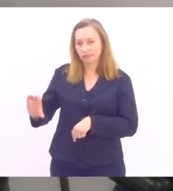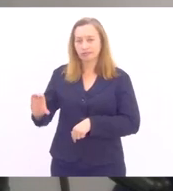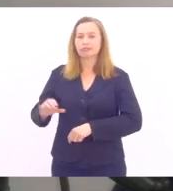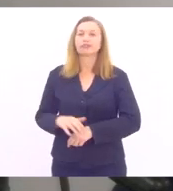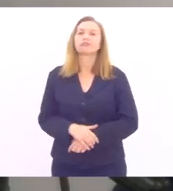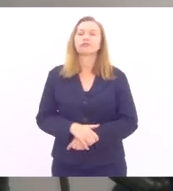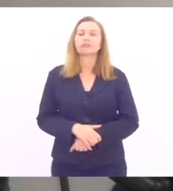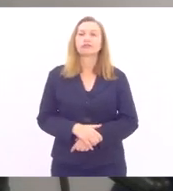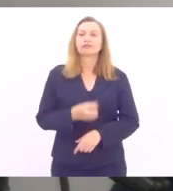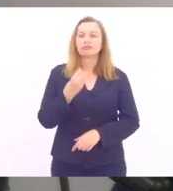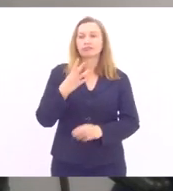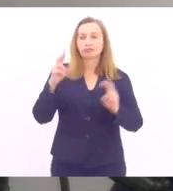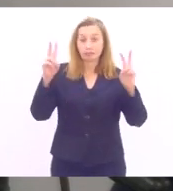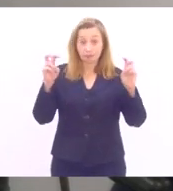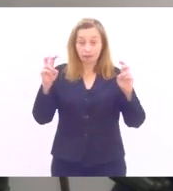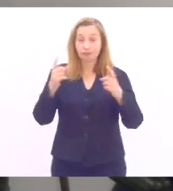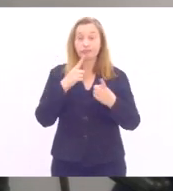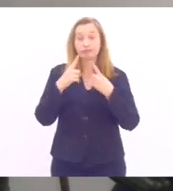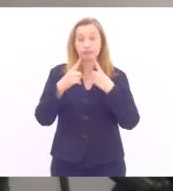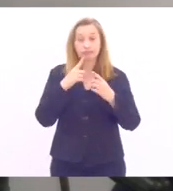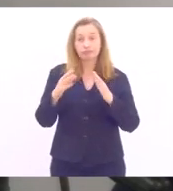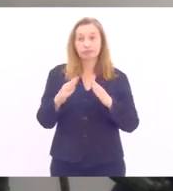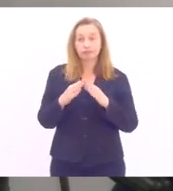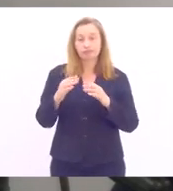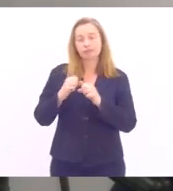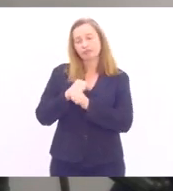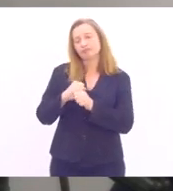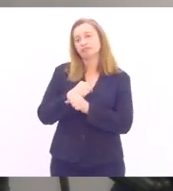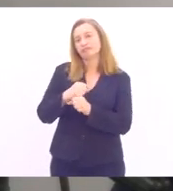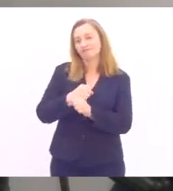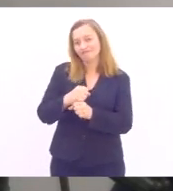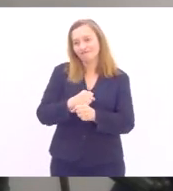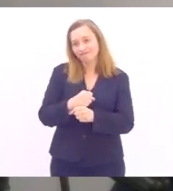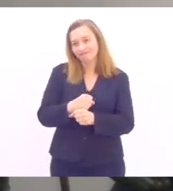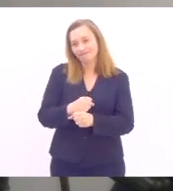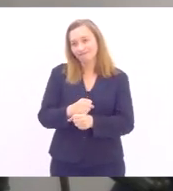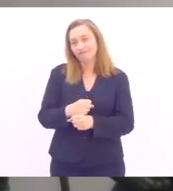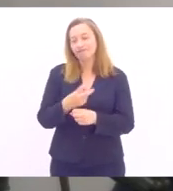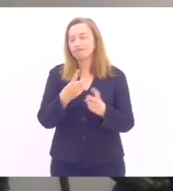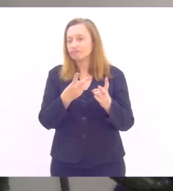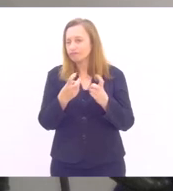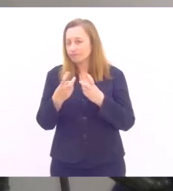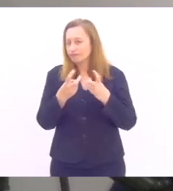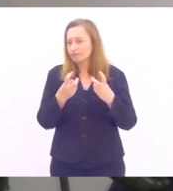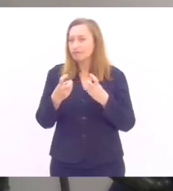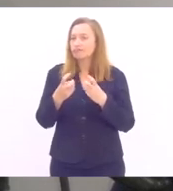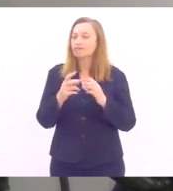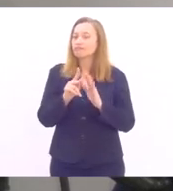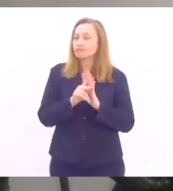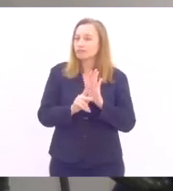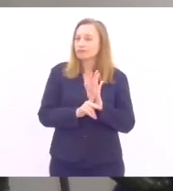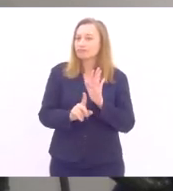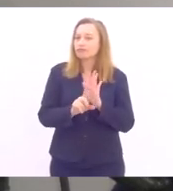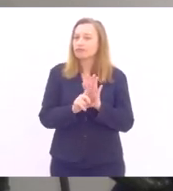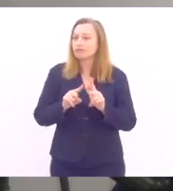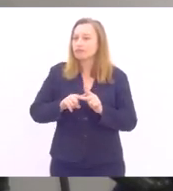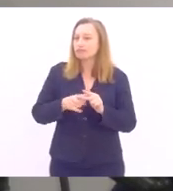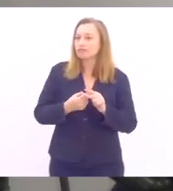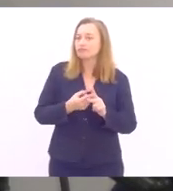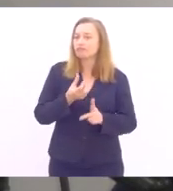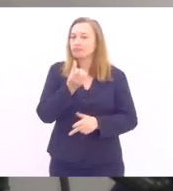Bom, esse tema vem sendo debatido na casa há muitos anos. Se os senhores repararem, esse projeto de lei modifica a